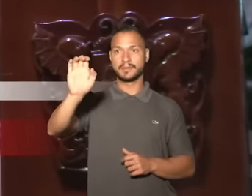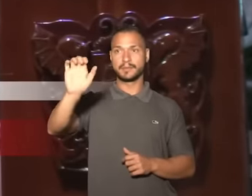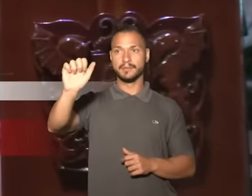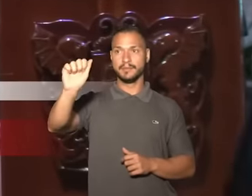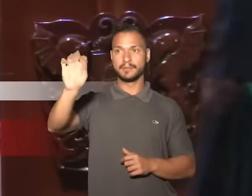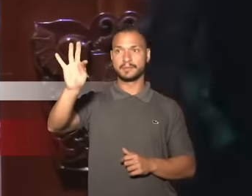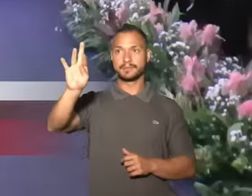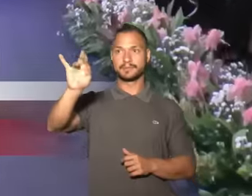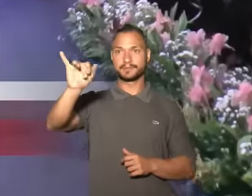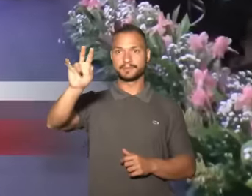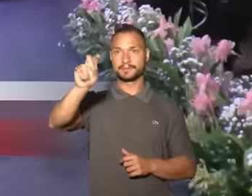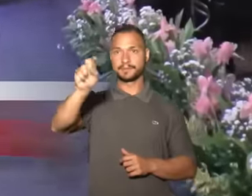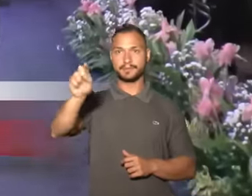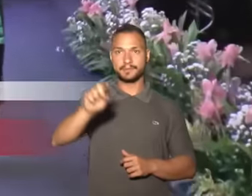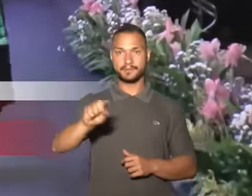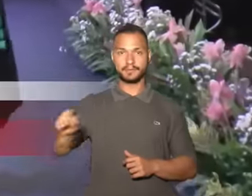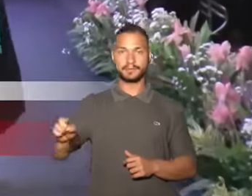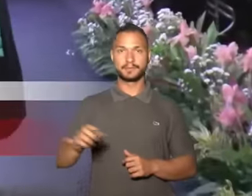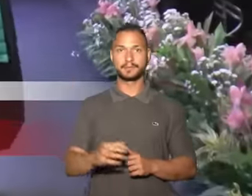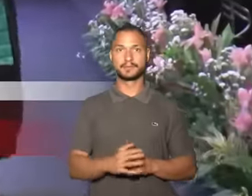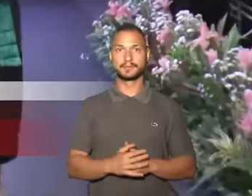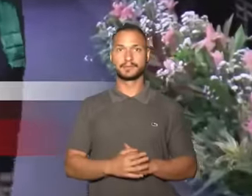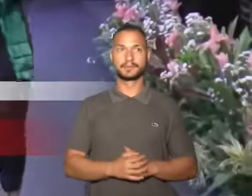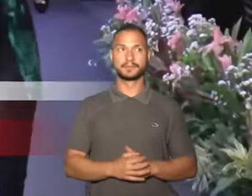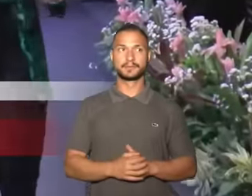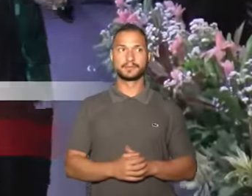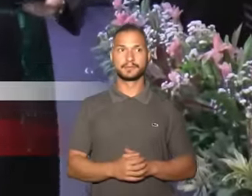Beatriz de Oliveira Salles.